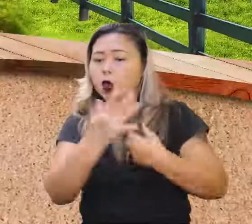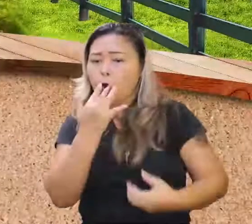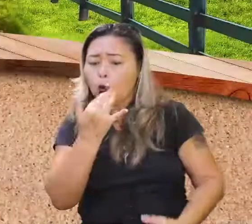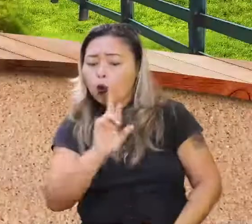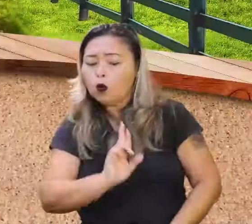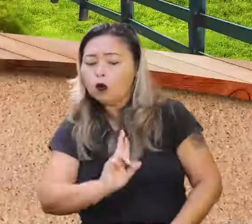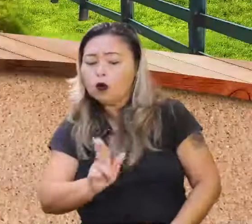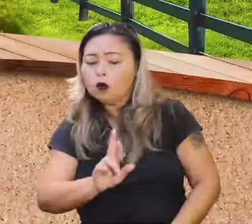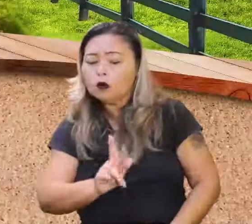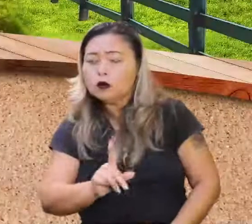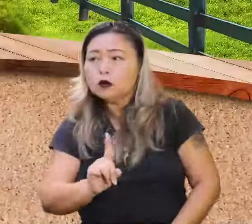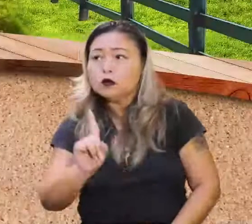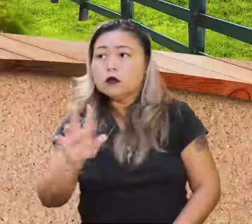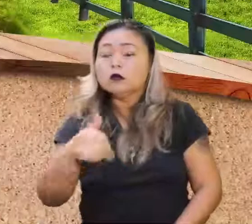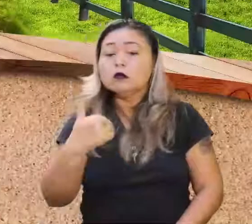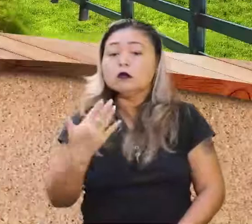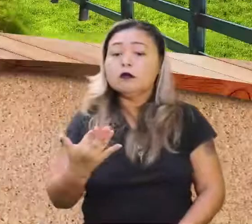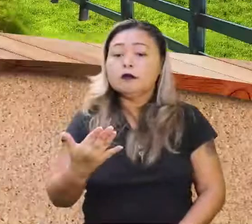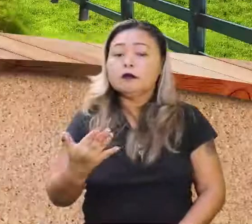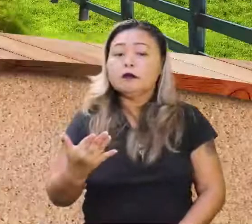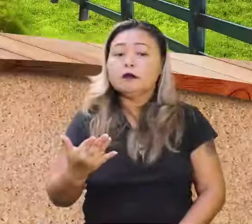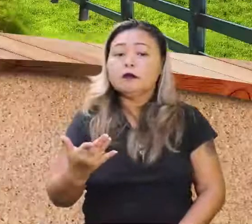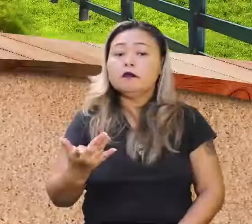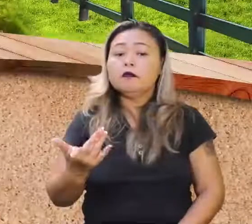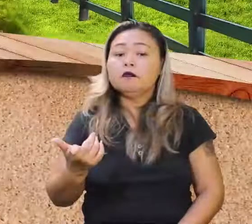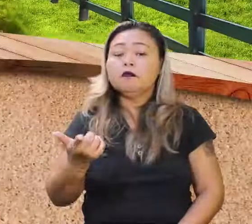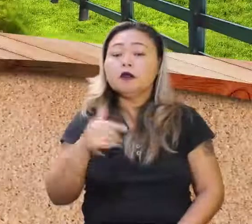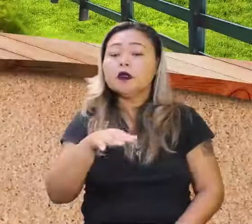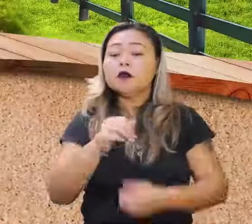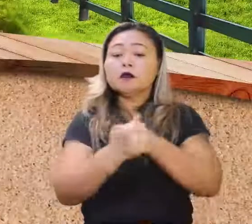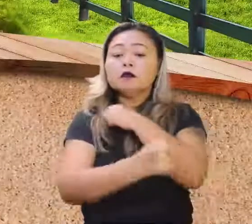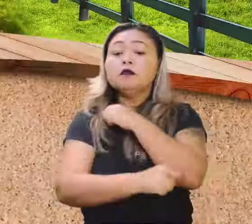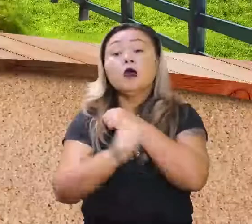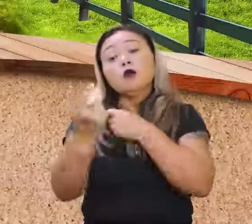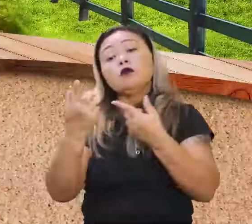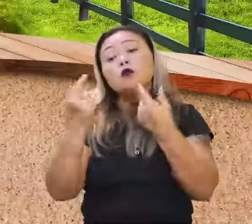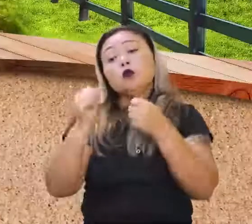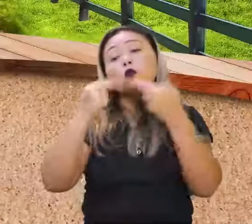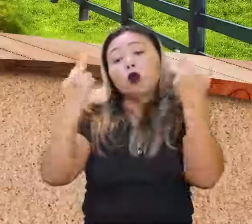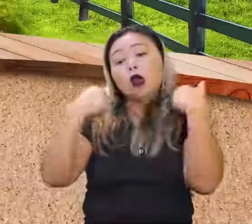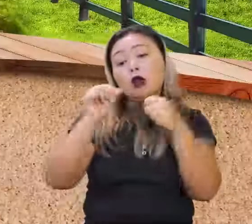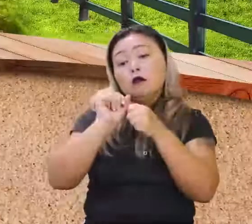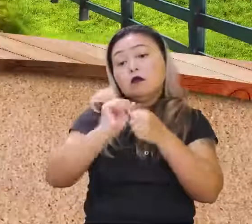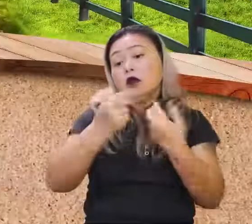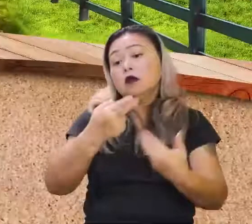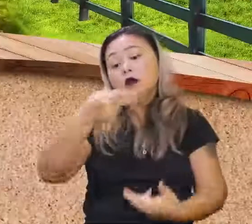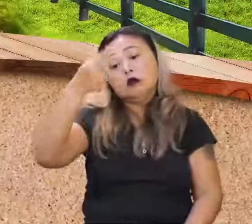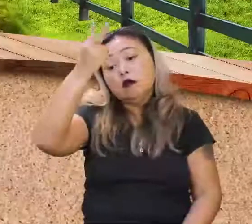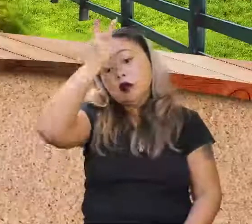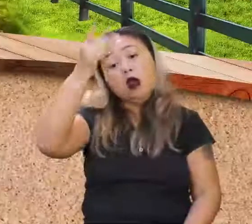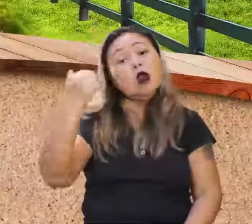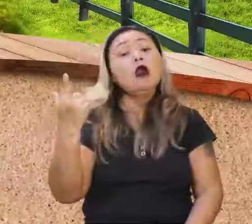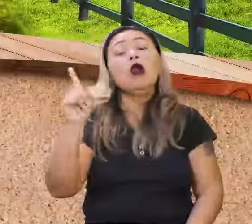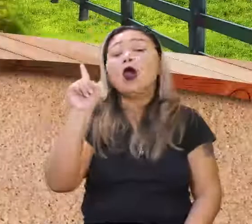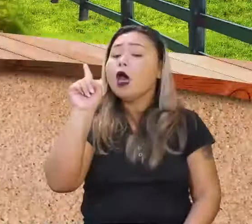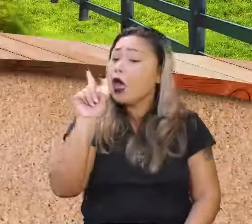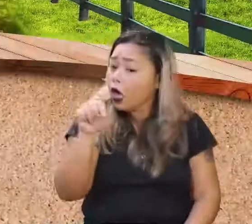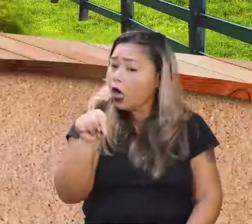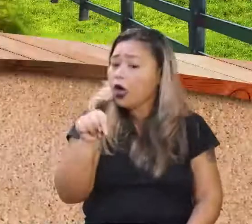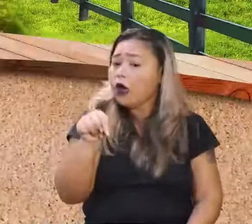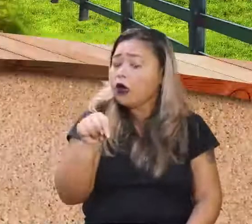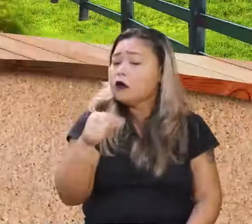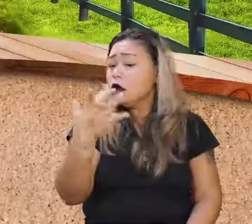coloração diferente, que a estrutura das fezes dos caprinos e ovinos, meus queridos, é